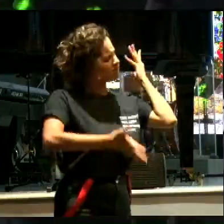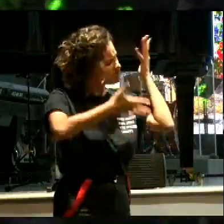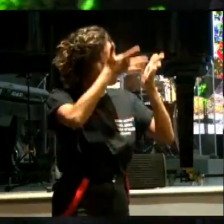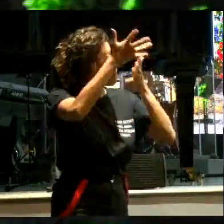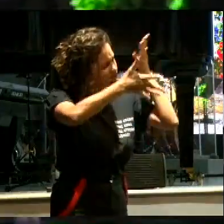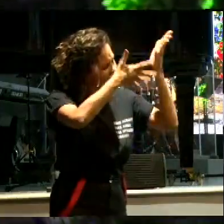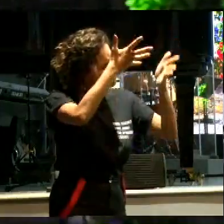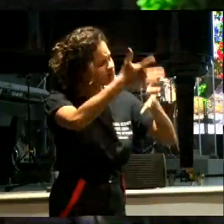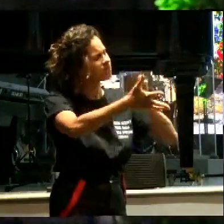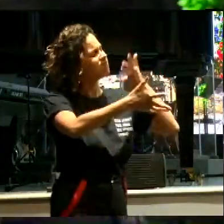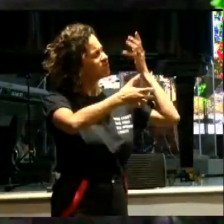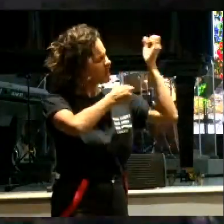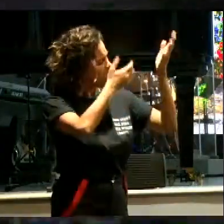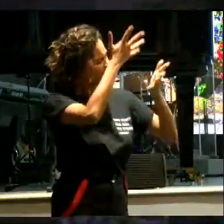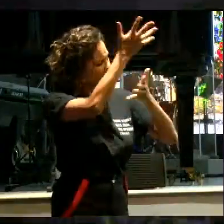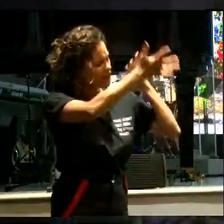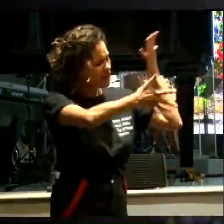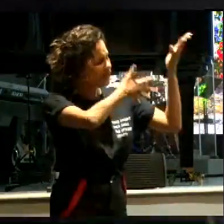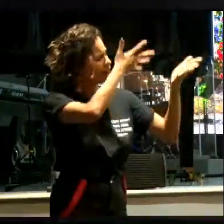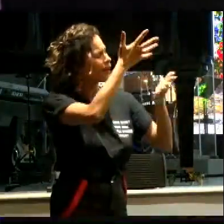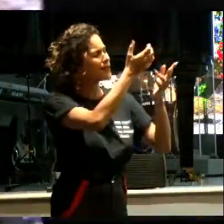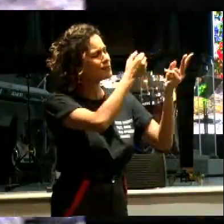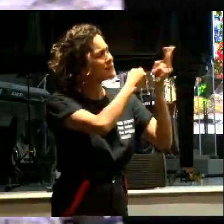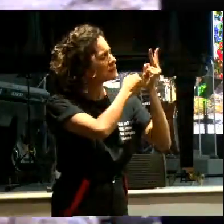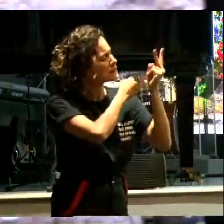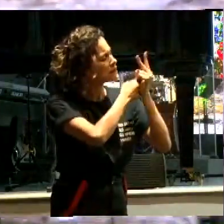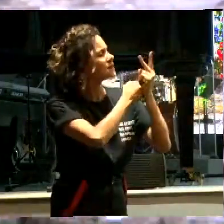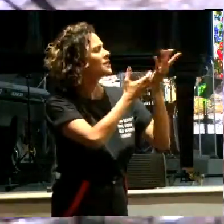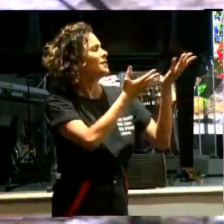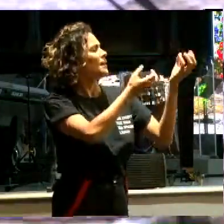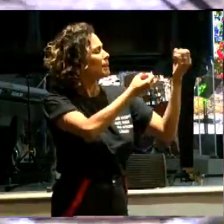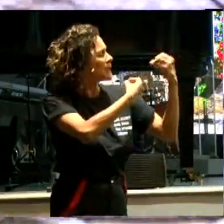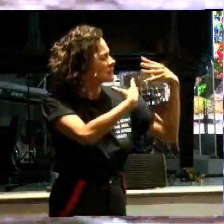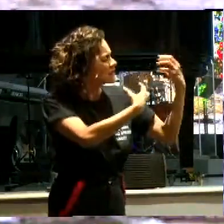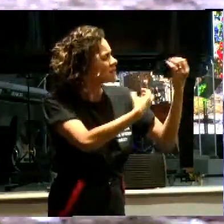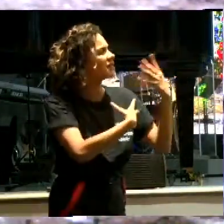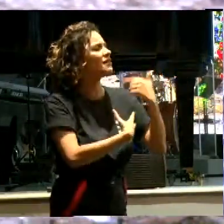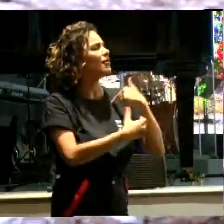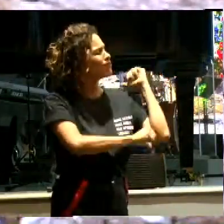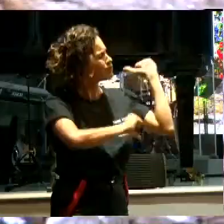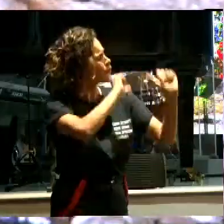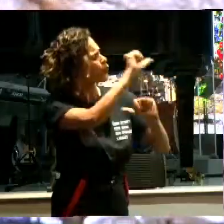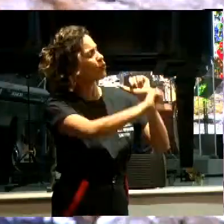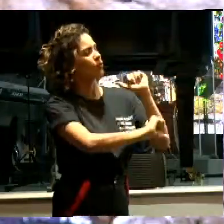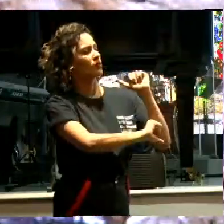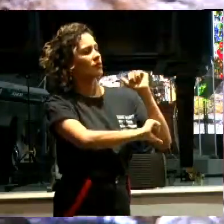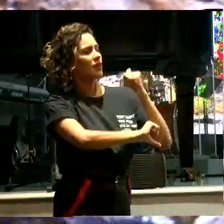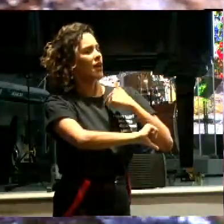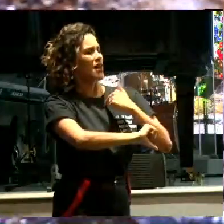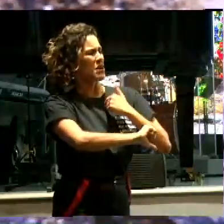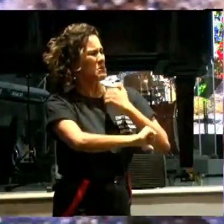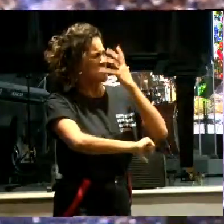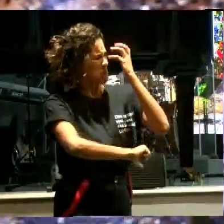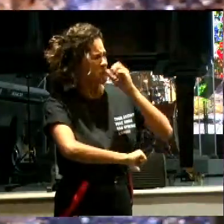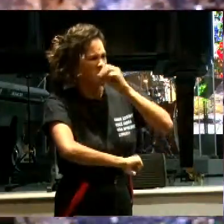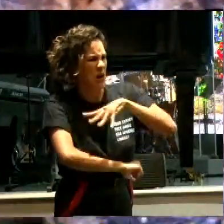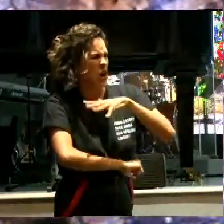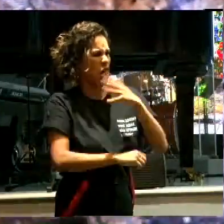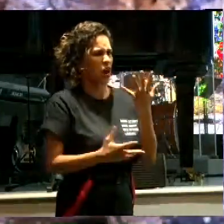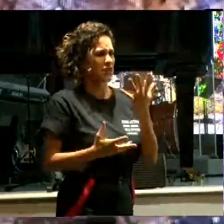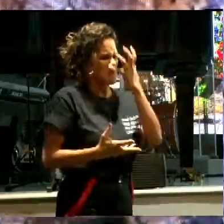Senhor, me ensina a ser mansa, me ensina a ser suave.